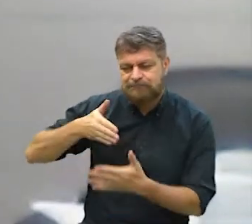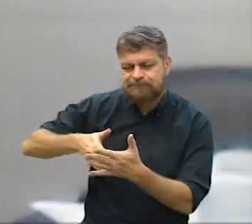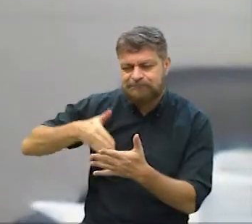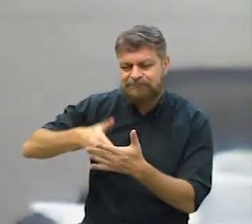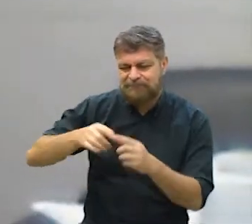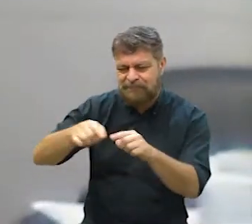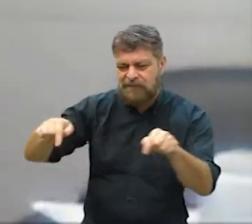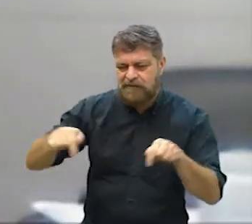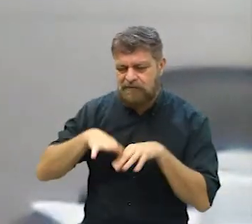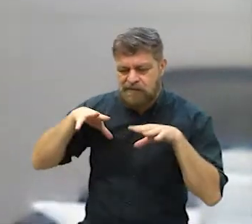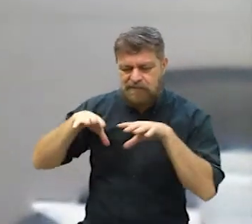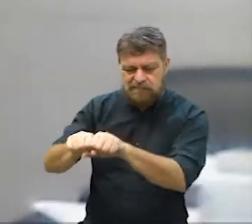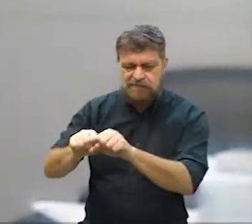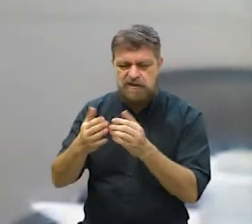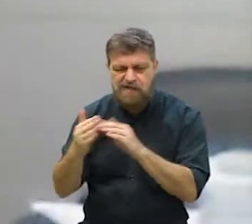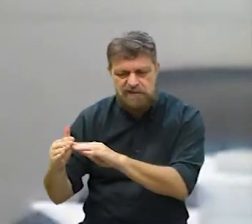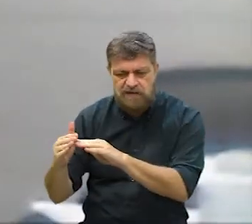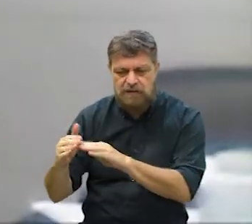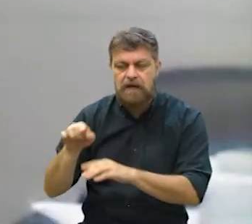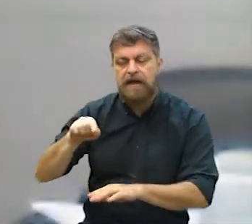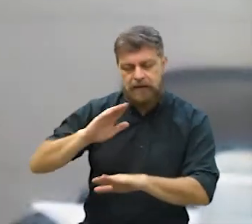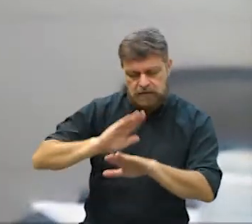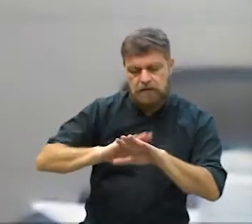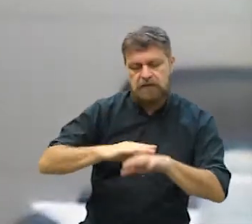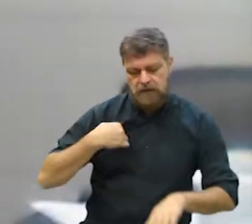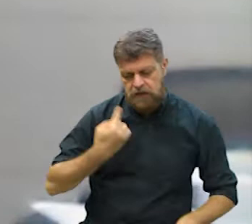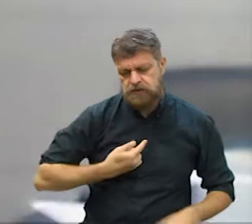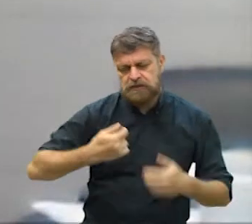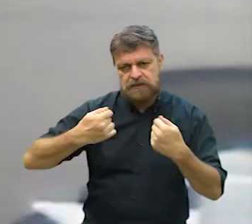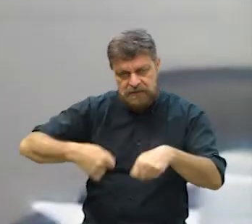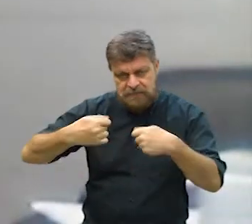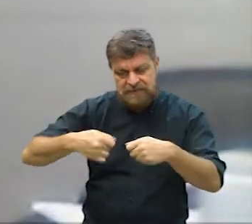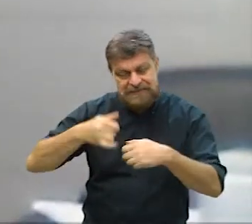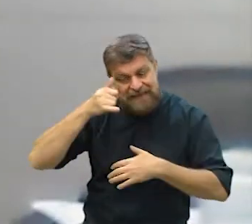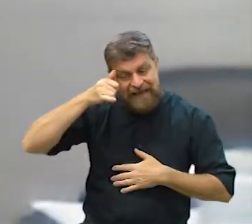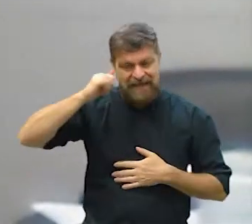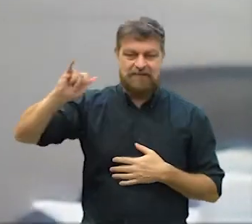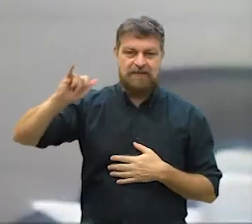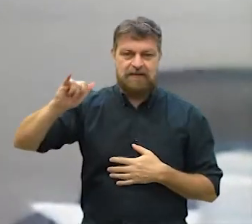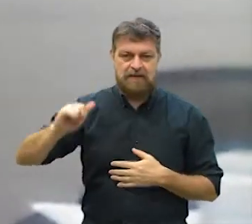isso inibe a ocupação, tá? E é isso que nós temos que fazer.